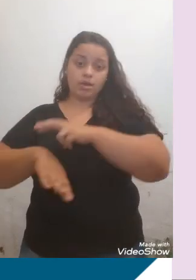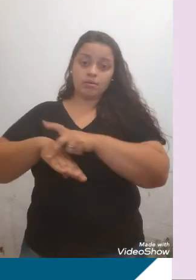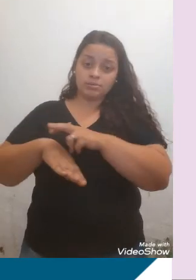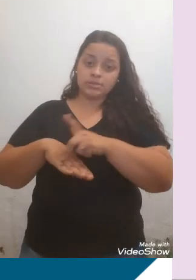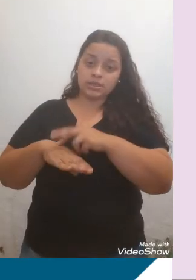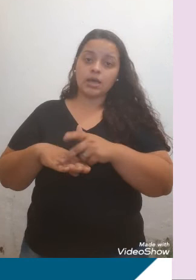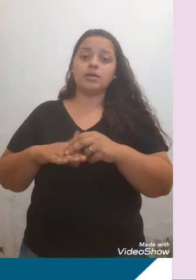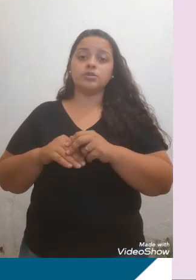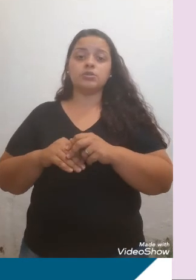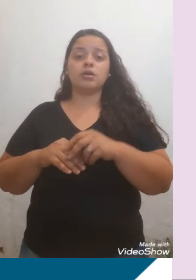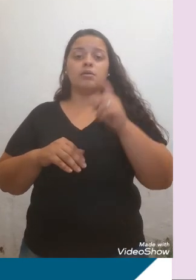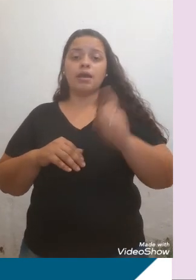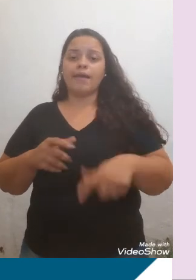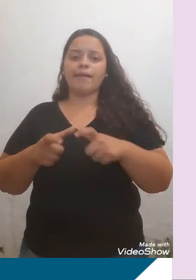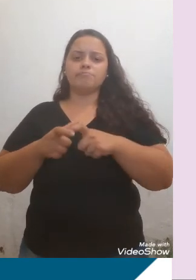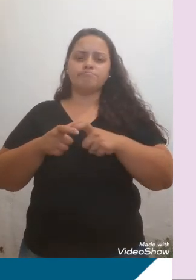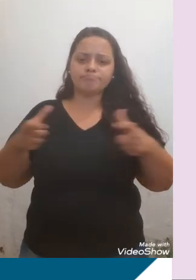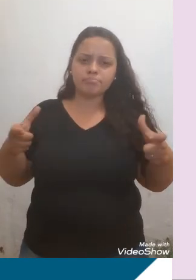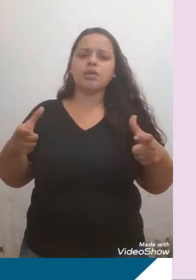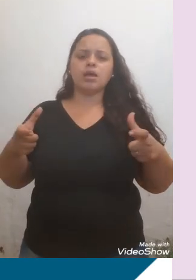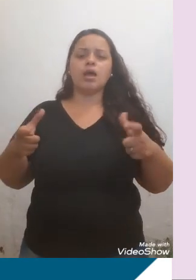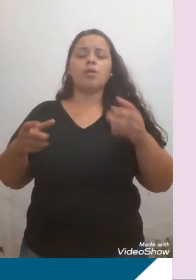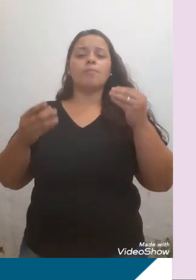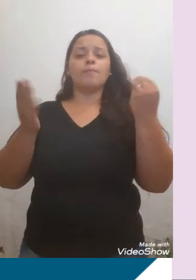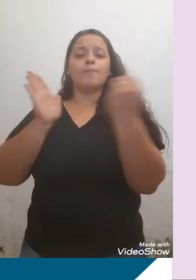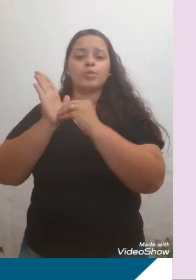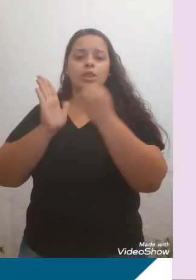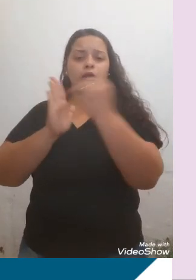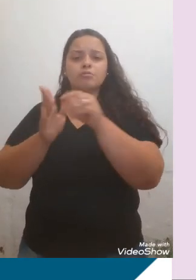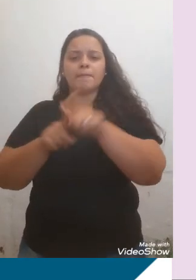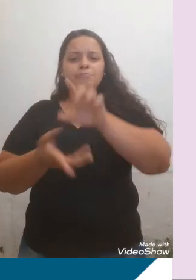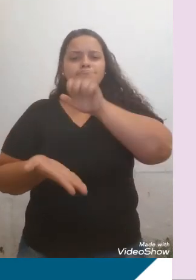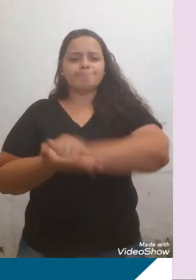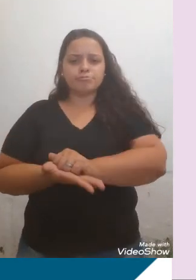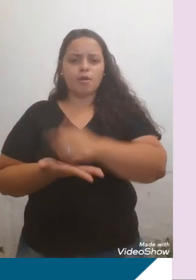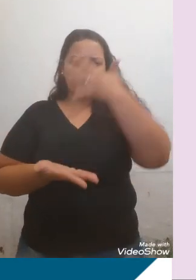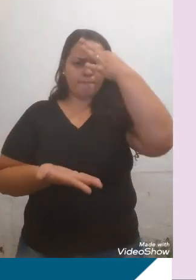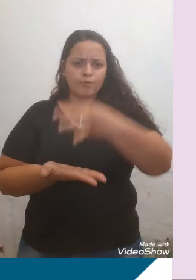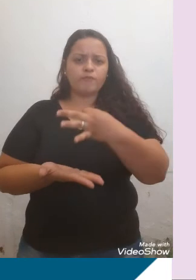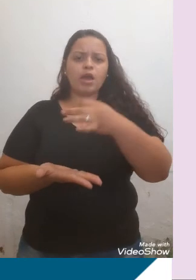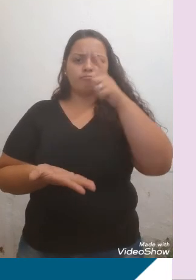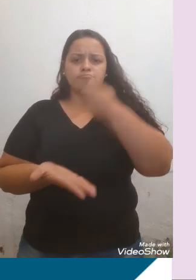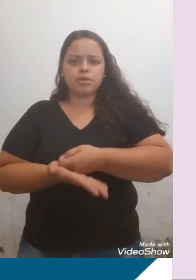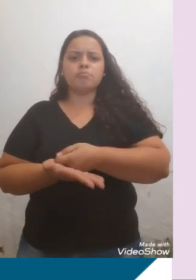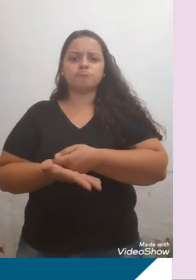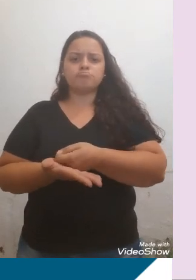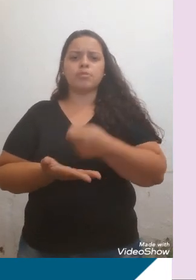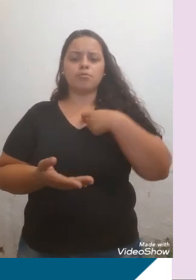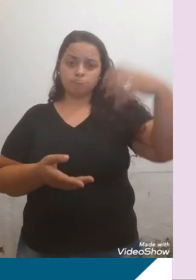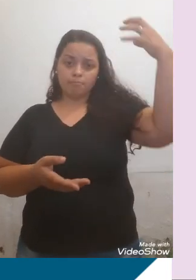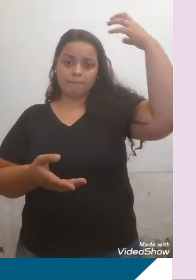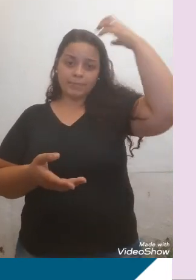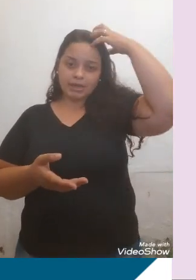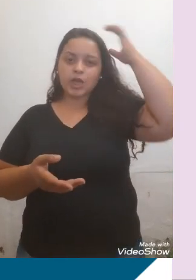raciais, elas serão amplamente utilizadas para justificar e legitimar o imperialismo que